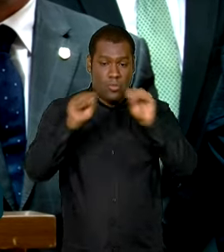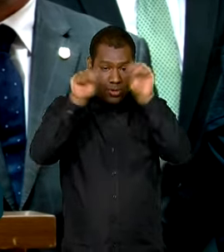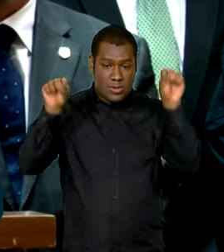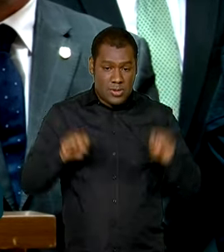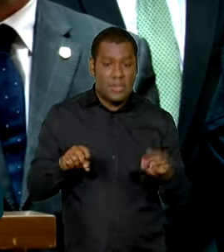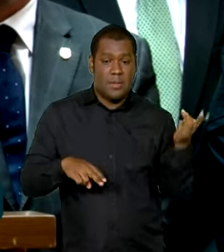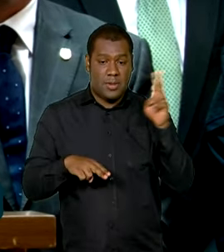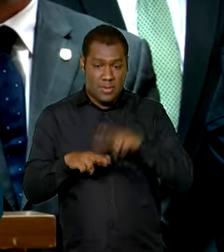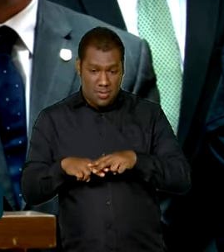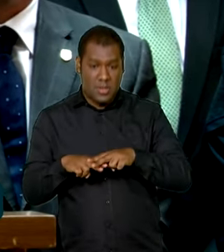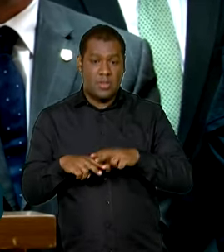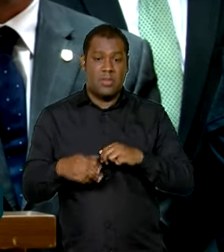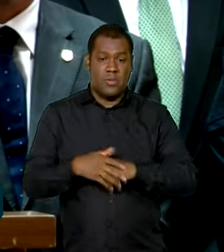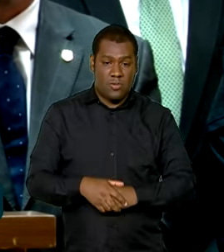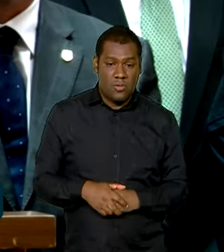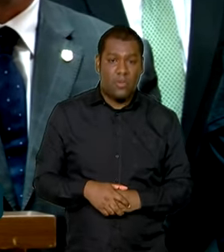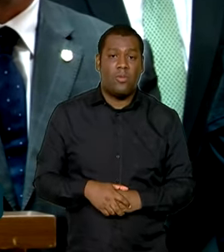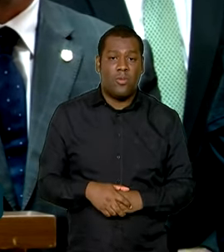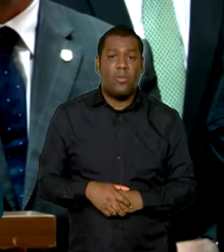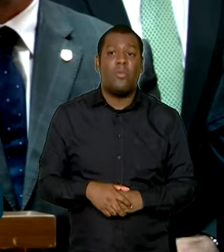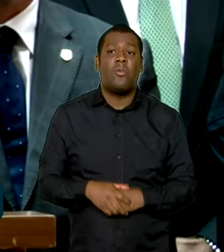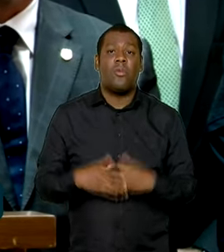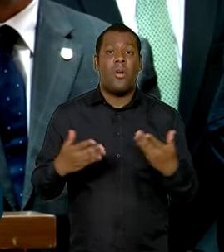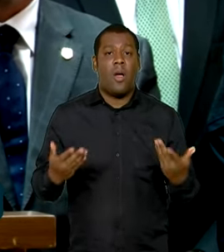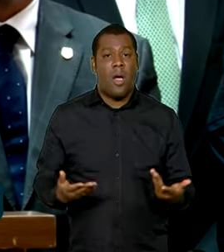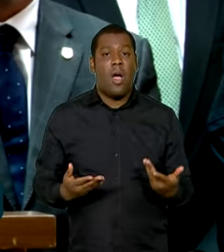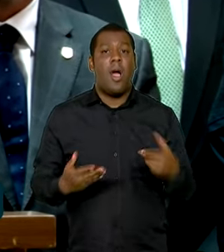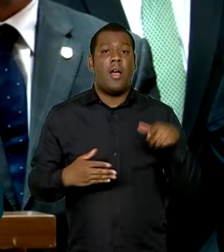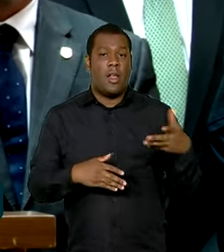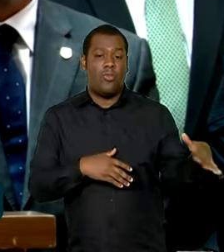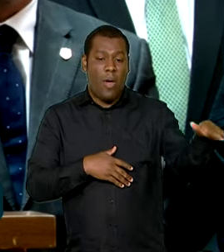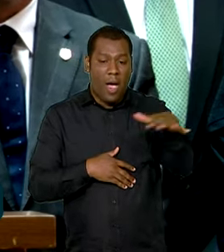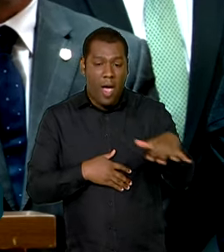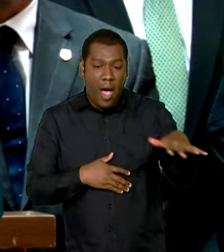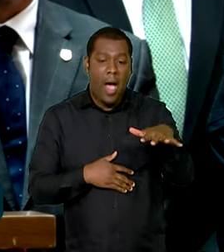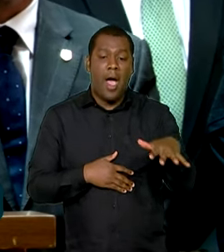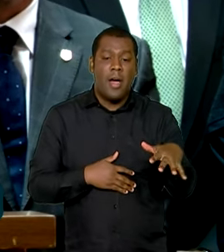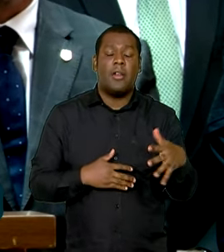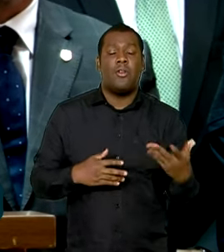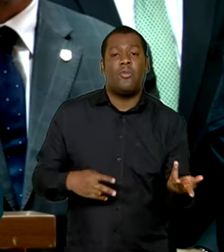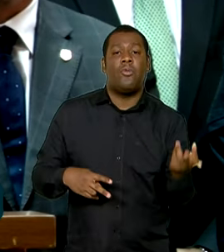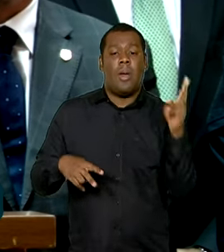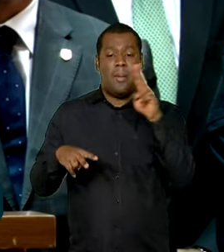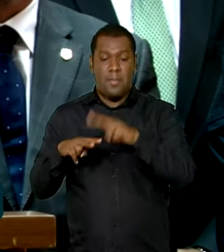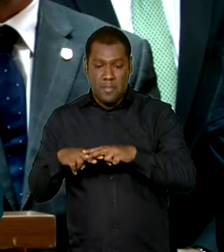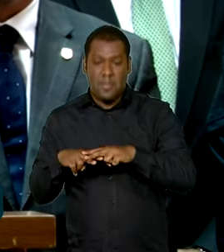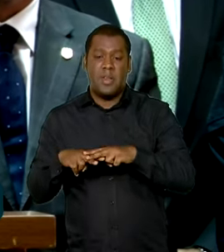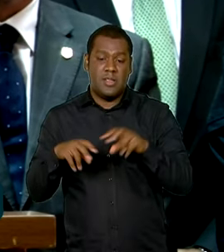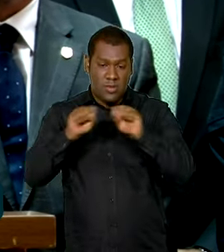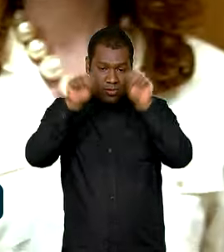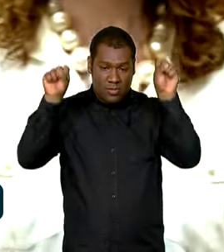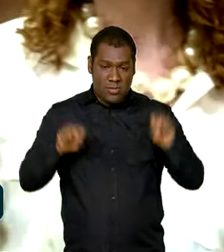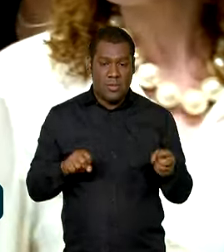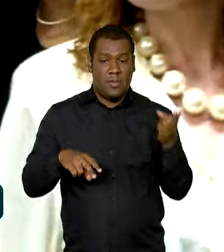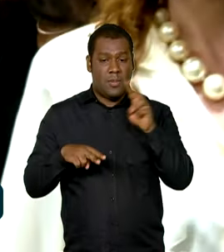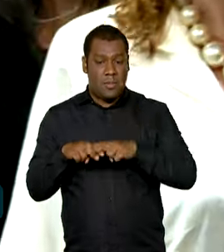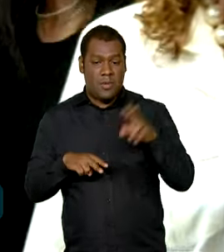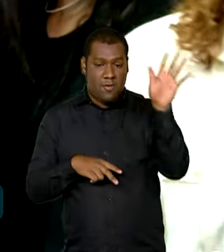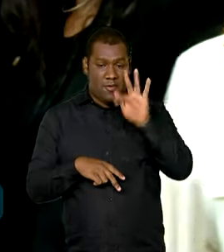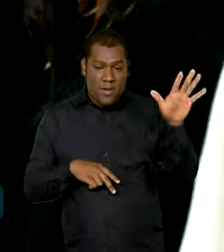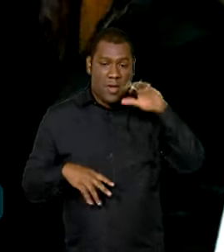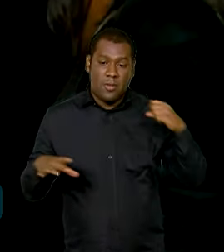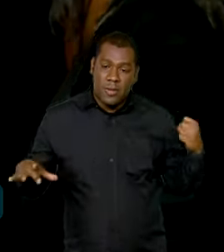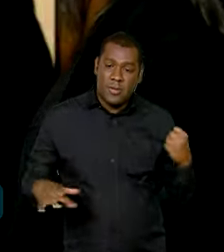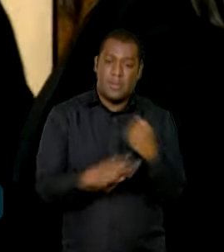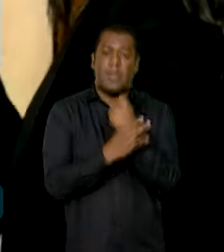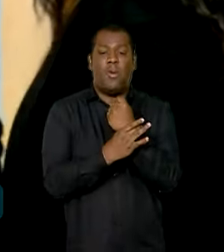delas vão trocar e vão reforçar todo o parque de monitoramento das unidades que compõe o sistema penitenciário Federal o ministro da